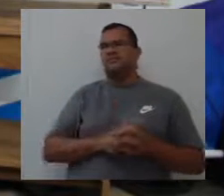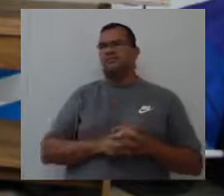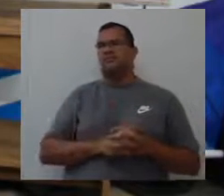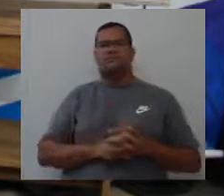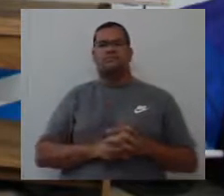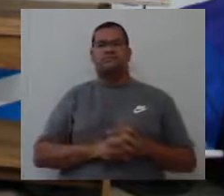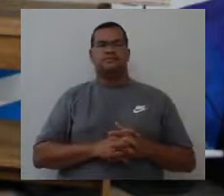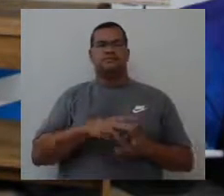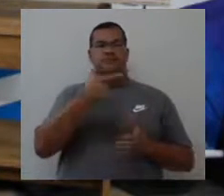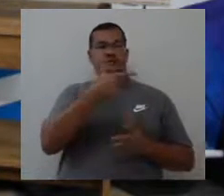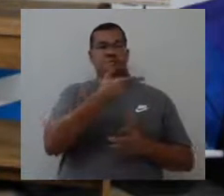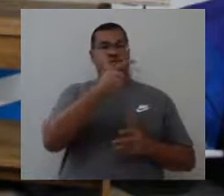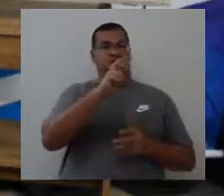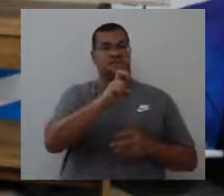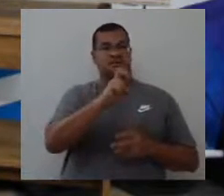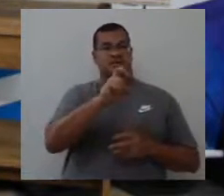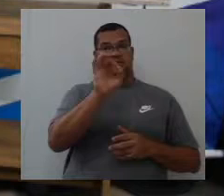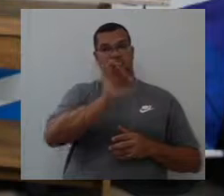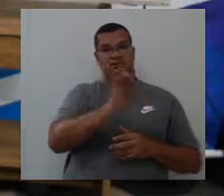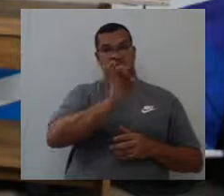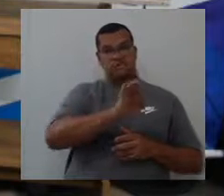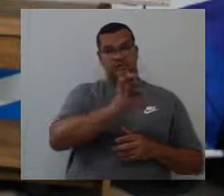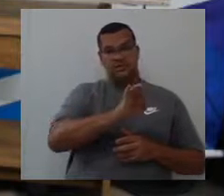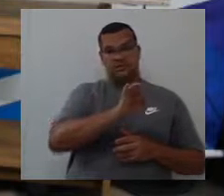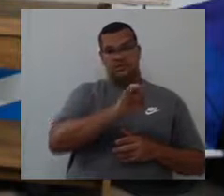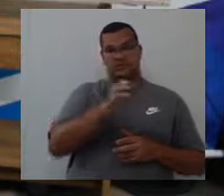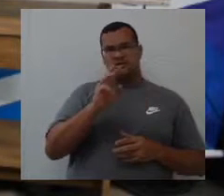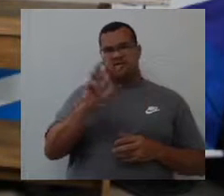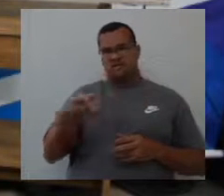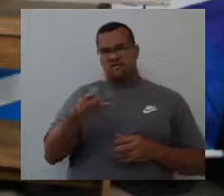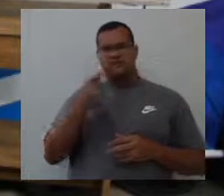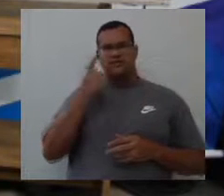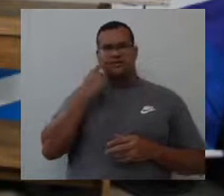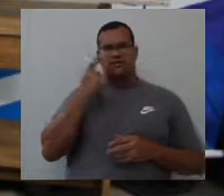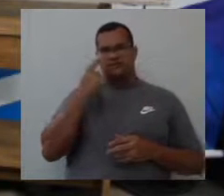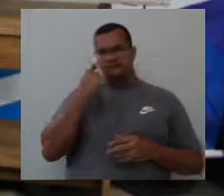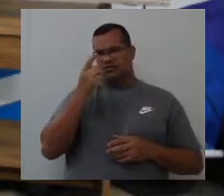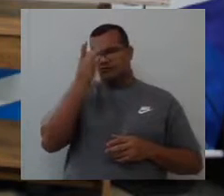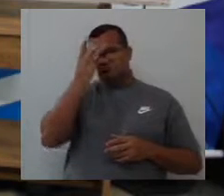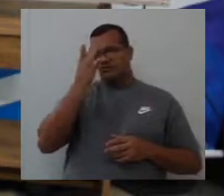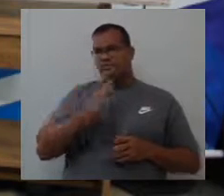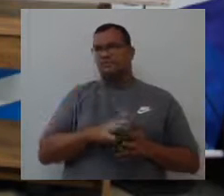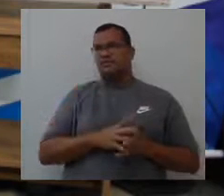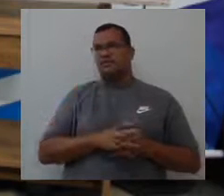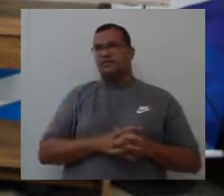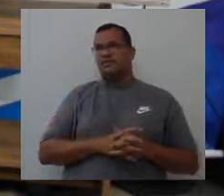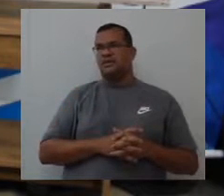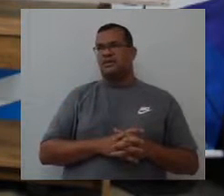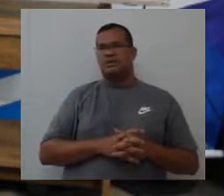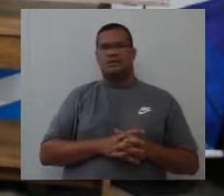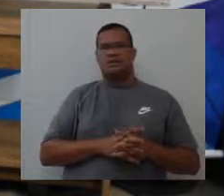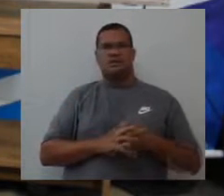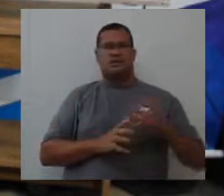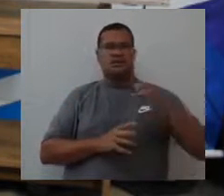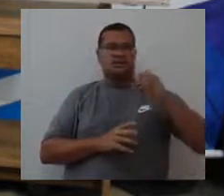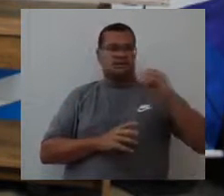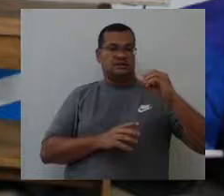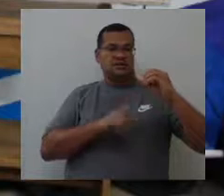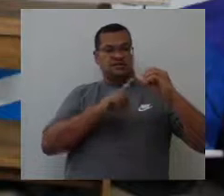funciona. 25% de 3.000. Vê que coisa fácil. 25% é o mesmo que você